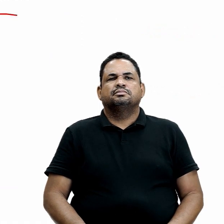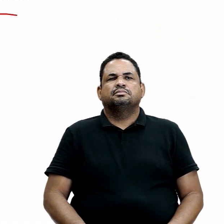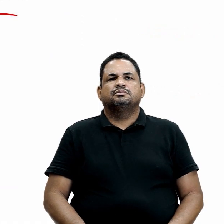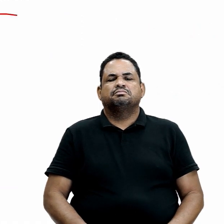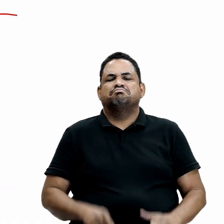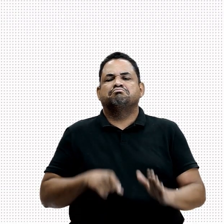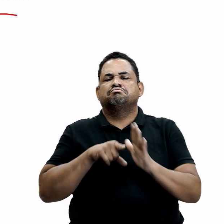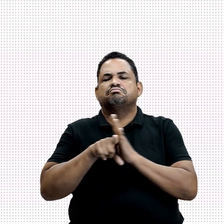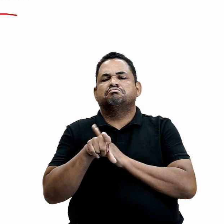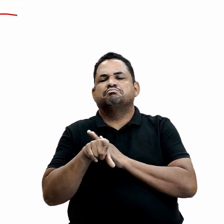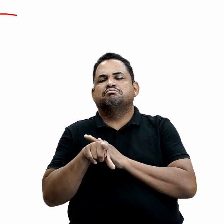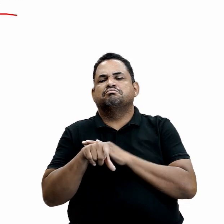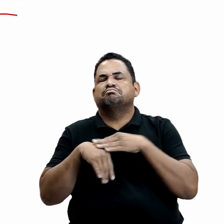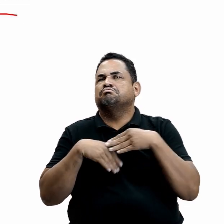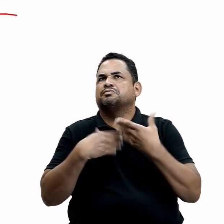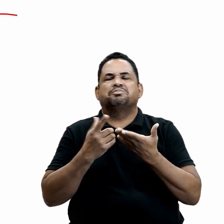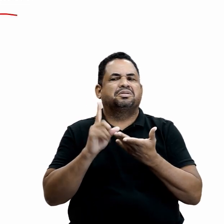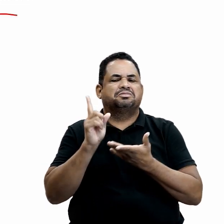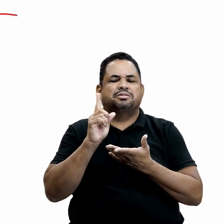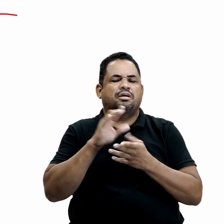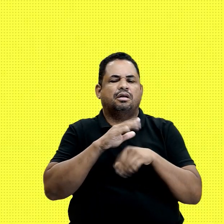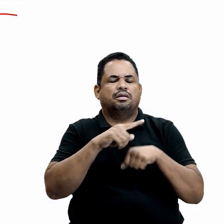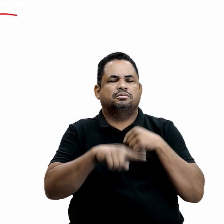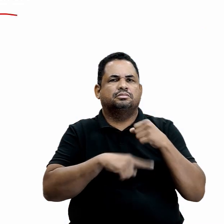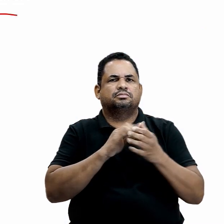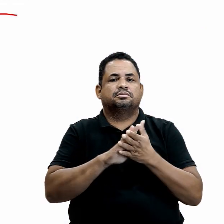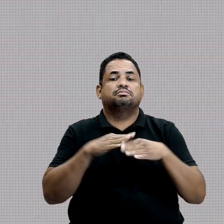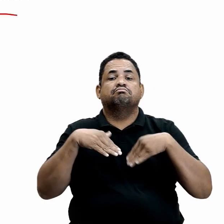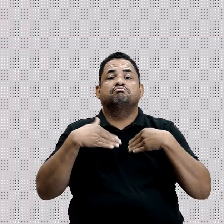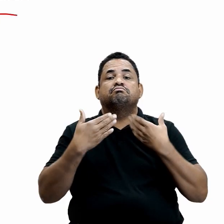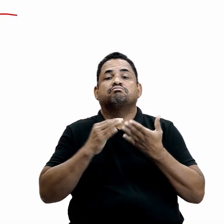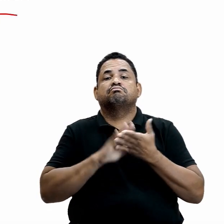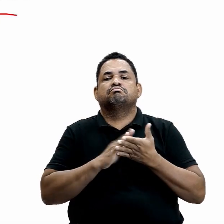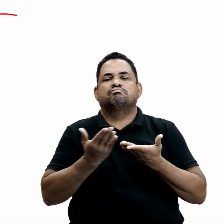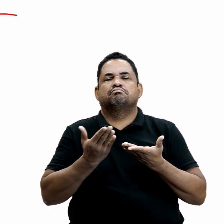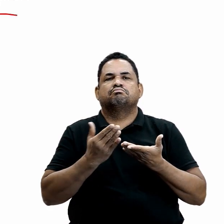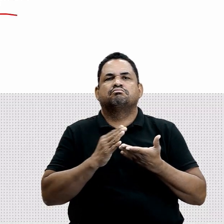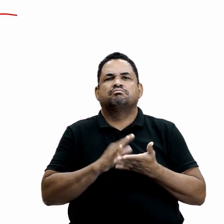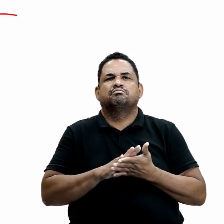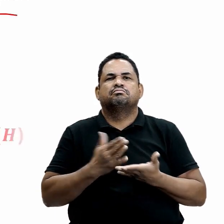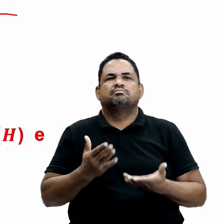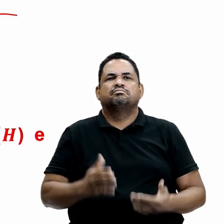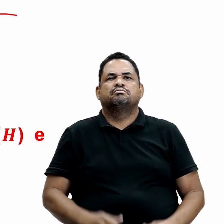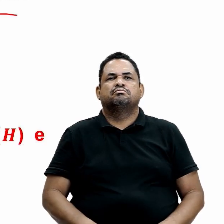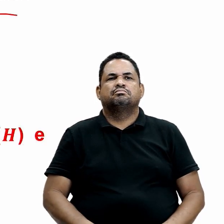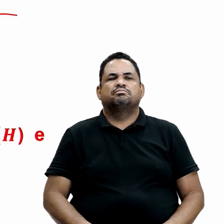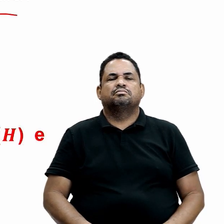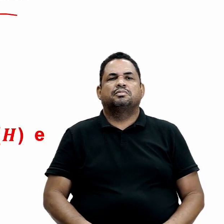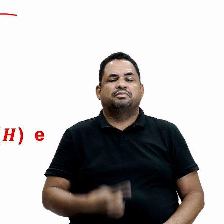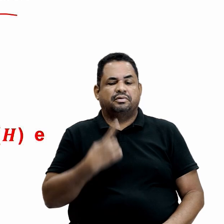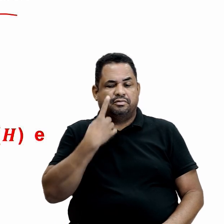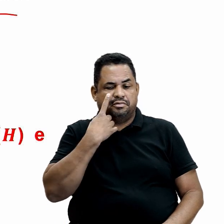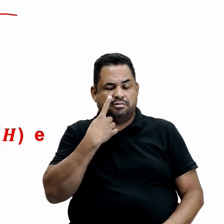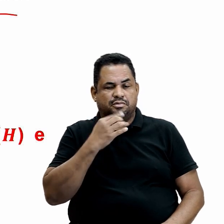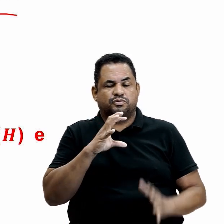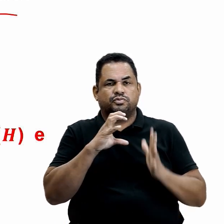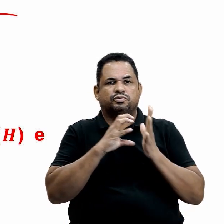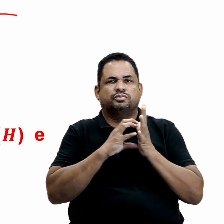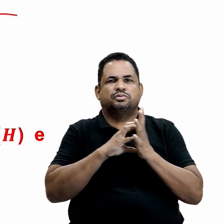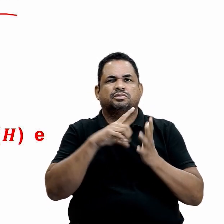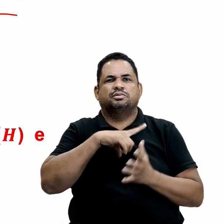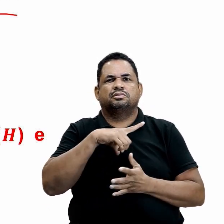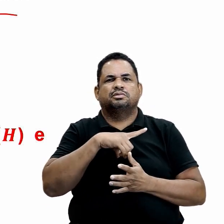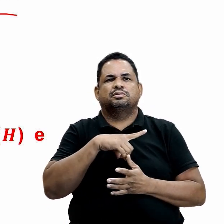perguntando quantos átomos. Eu estou perguntando quantos átomos. Aí você vai olhar o símbolo. Existem